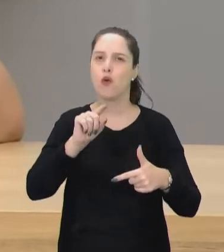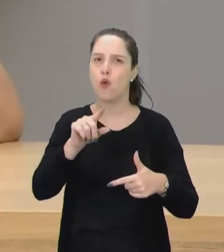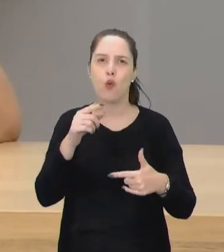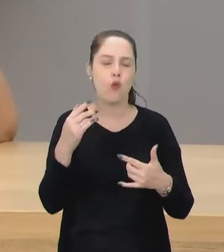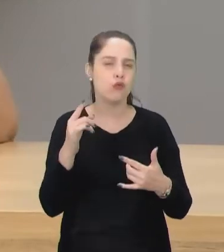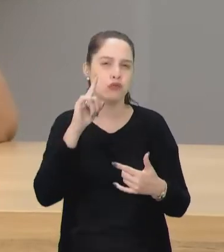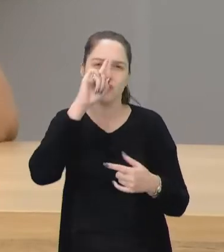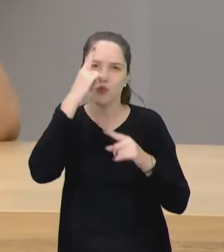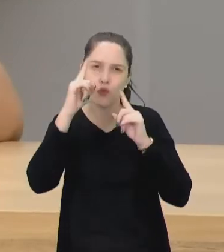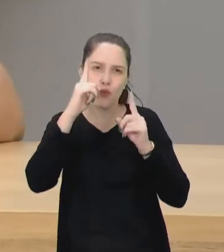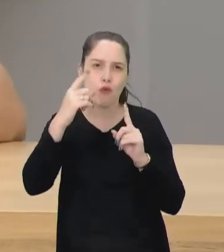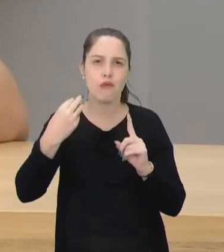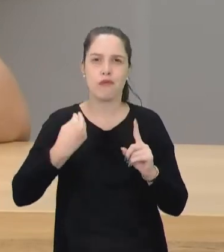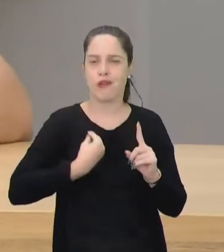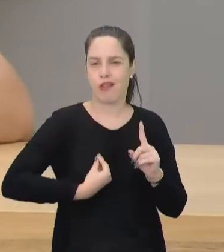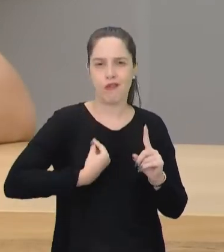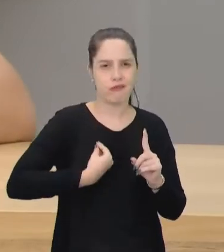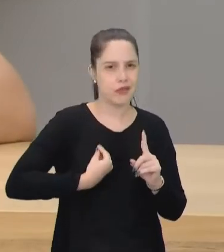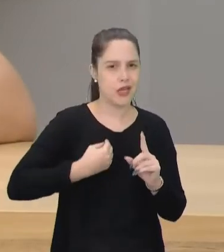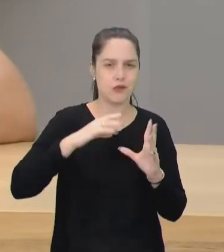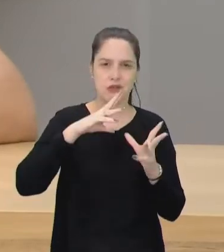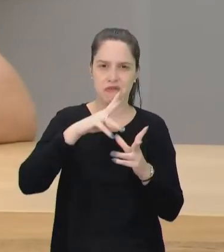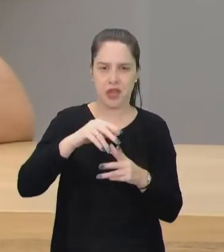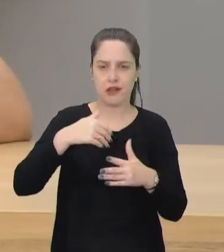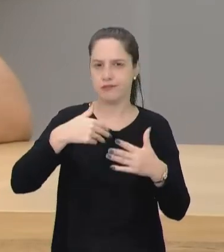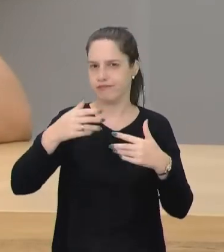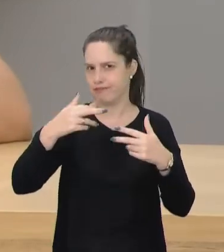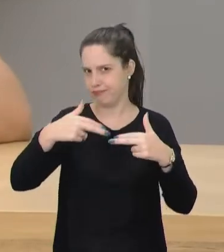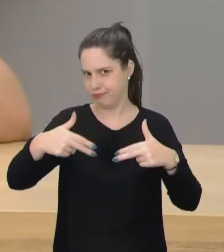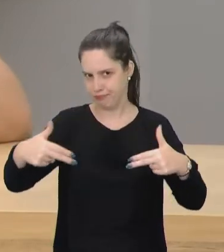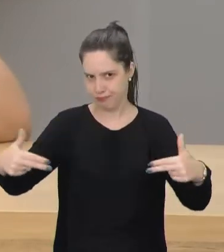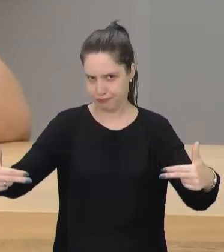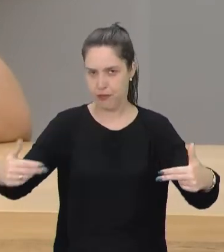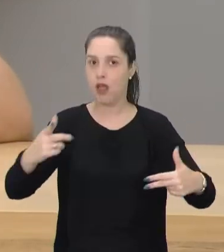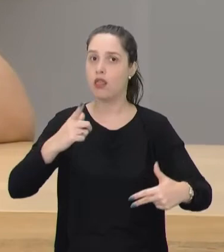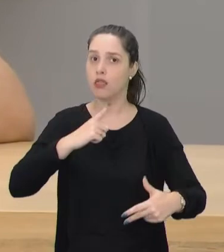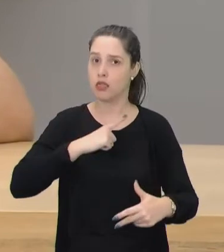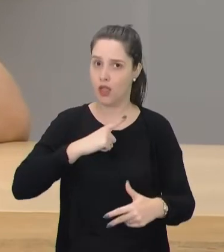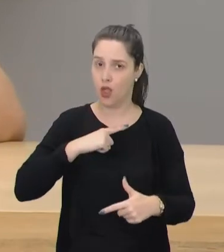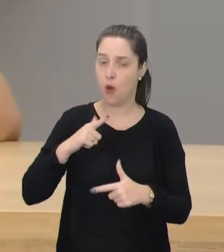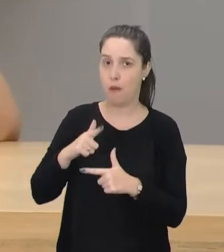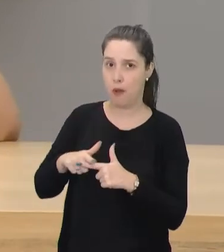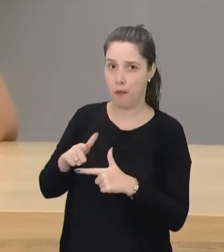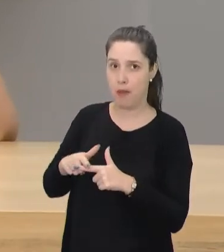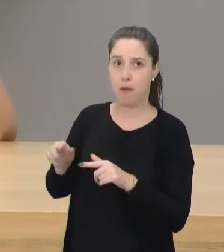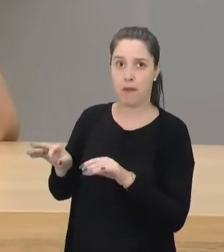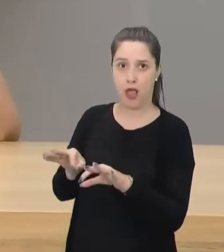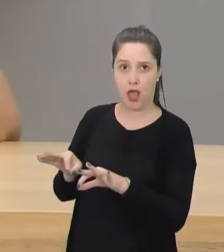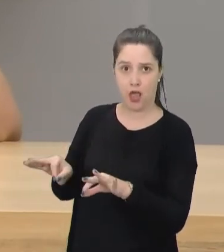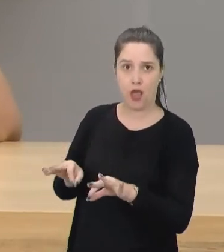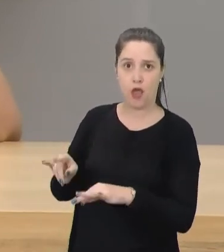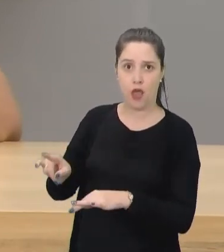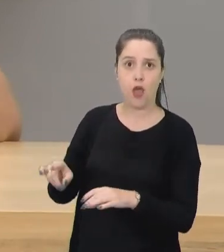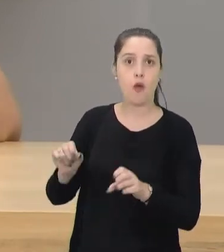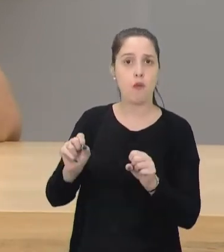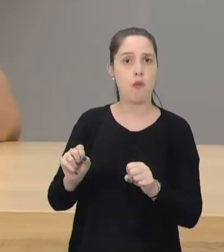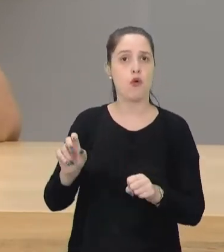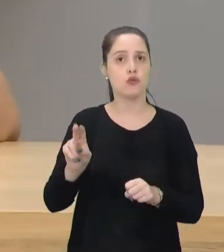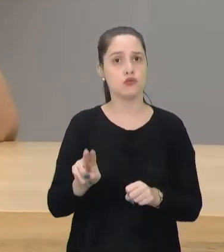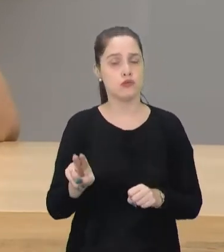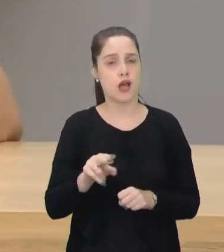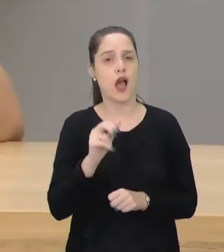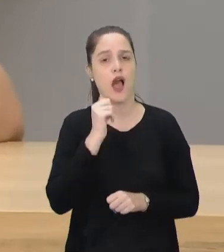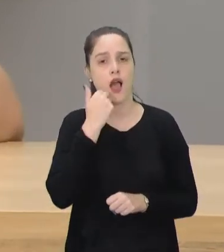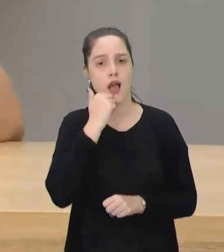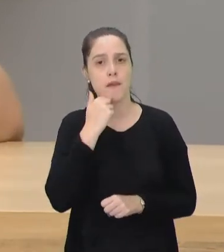tem sobre a vida, o universo e tudo mais. Então, eu tenho um problema para resolver e eu posso usar a ciência